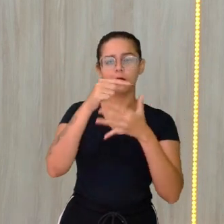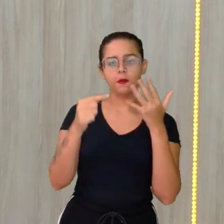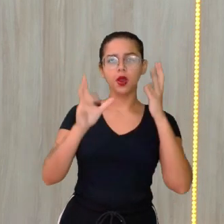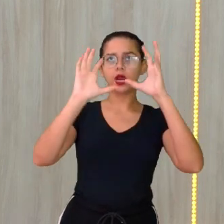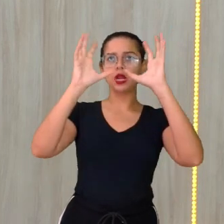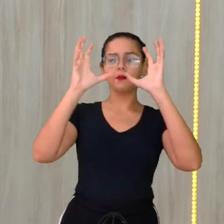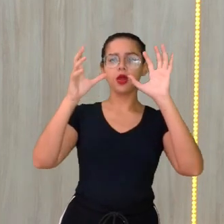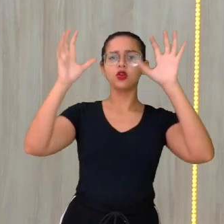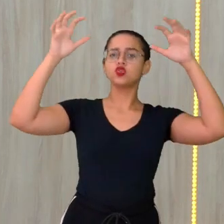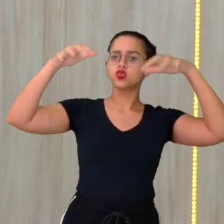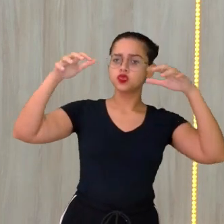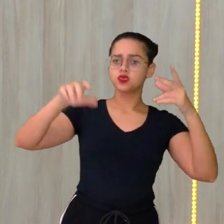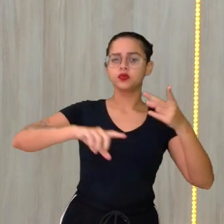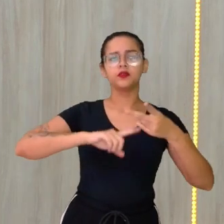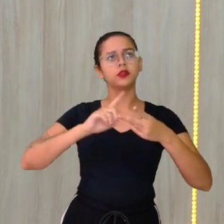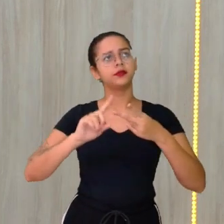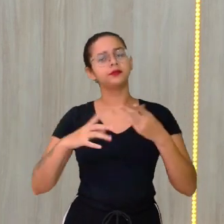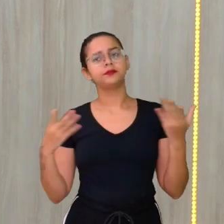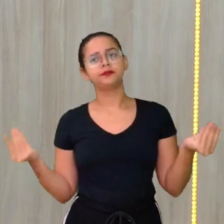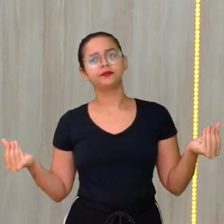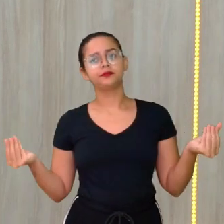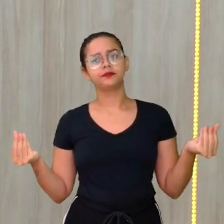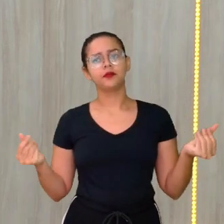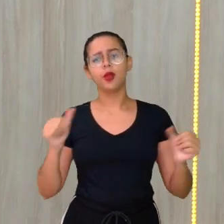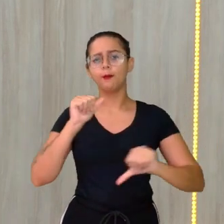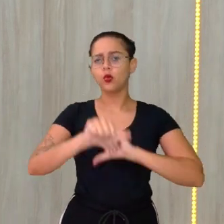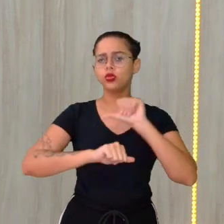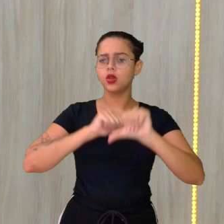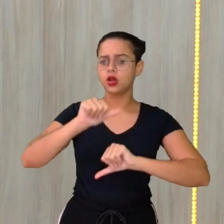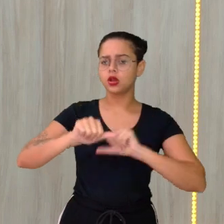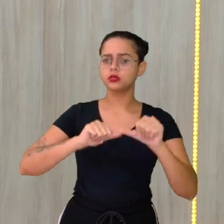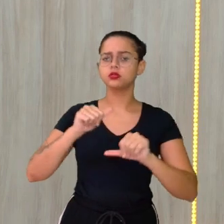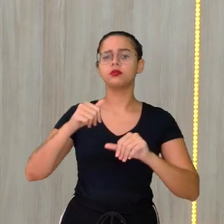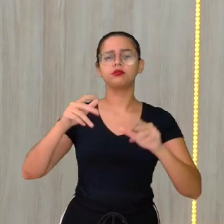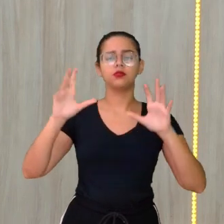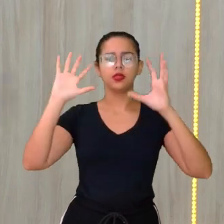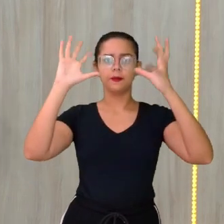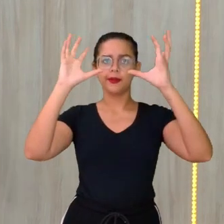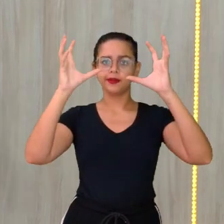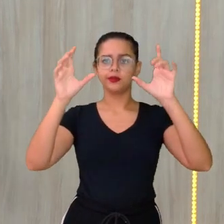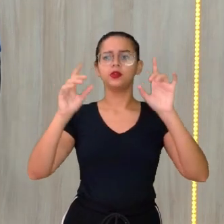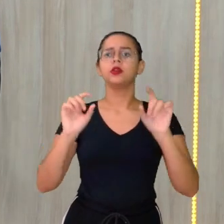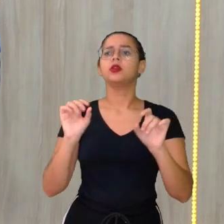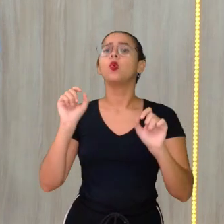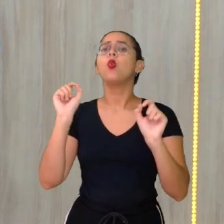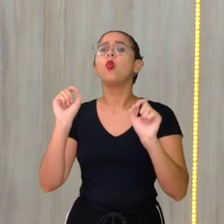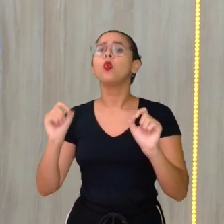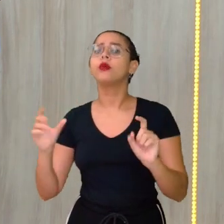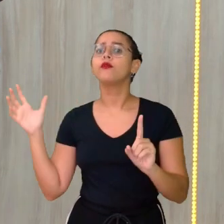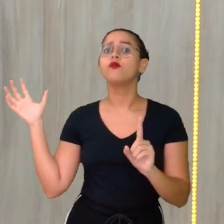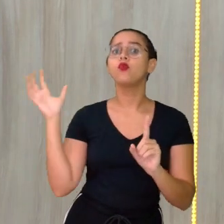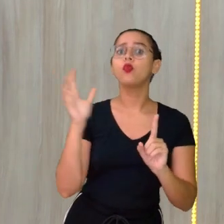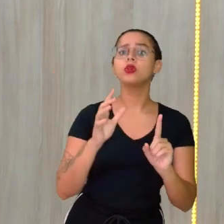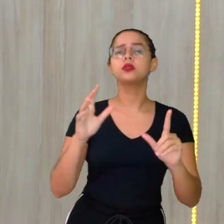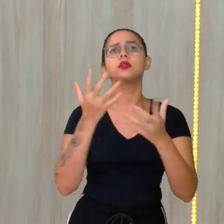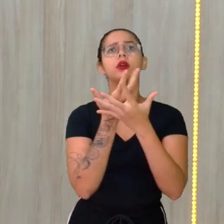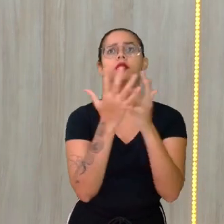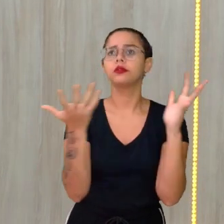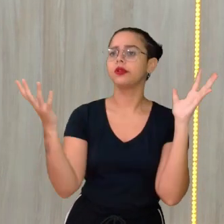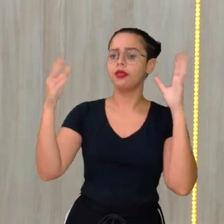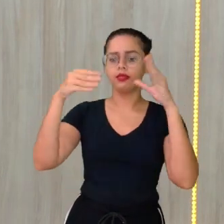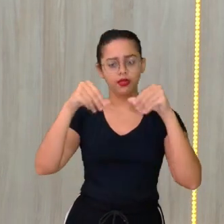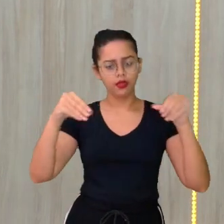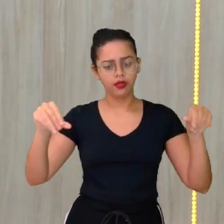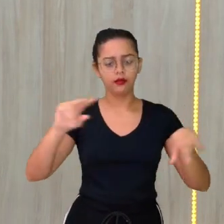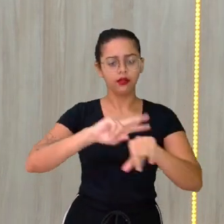climáticos, a chuva, né, a mudança de temperatura e o efeito disso no relevo, o efeito disso